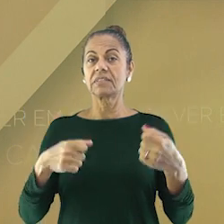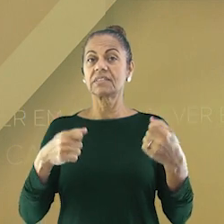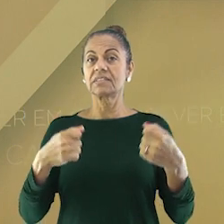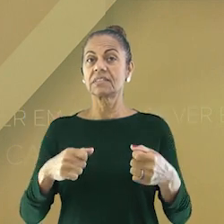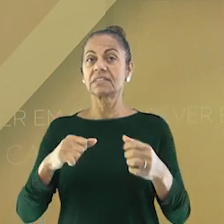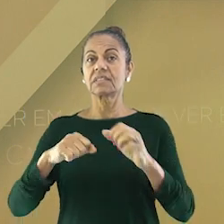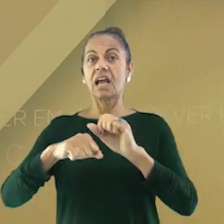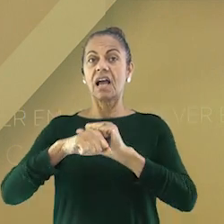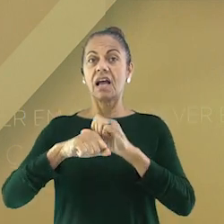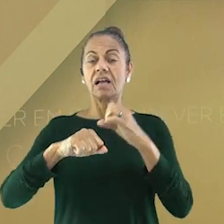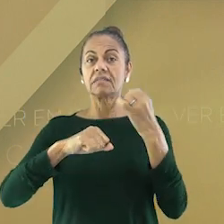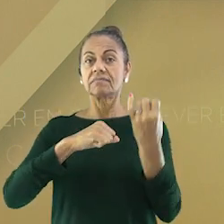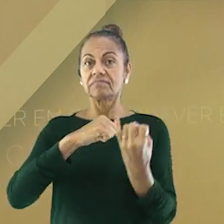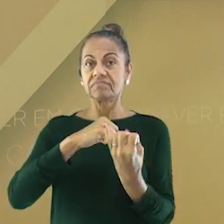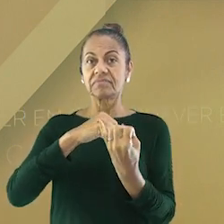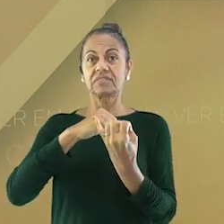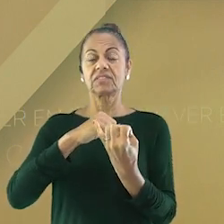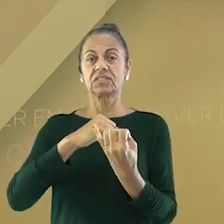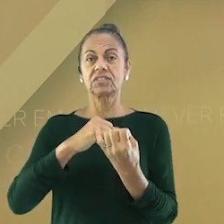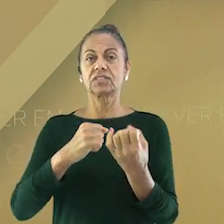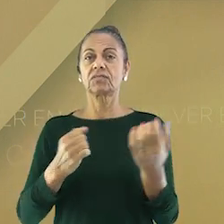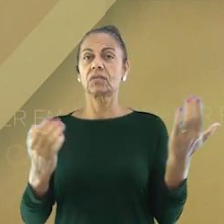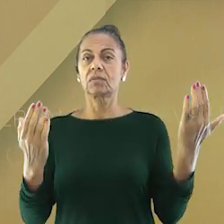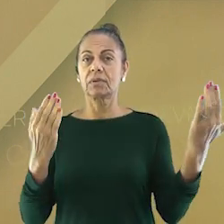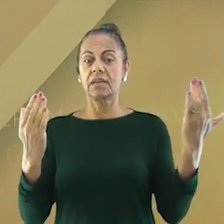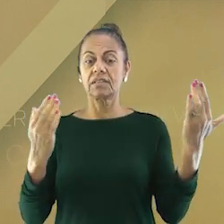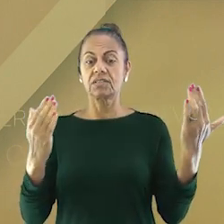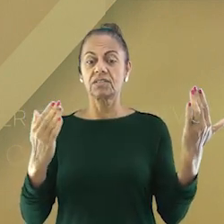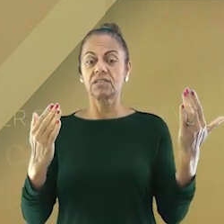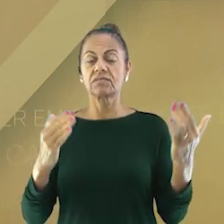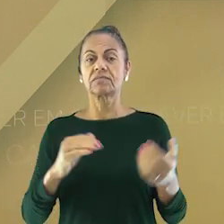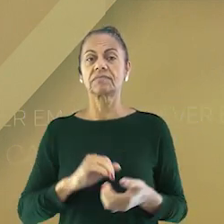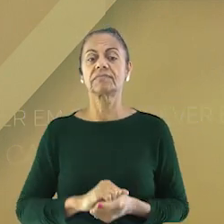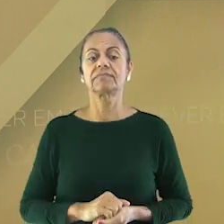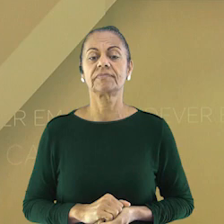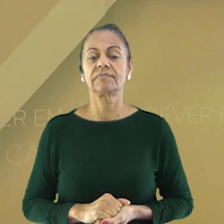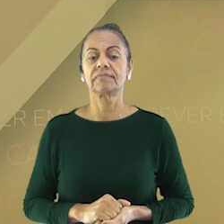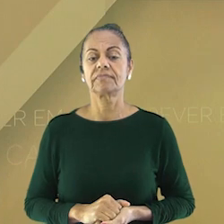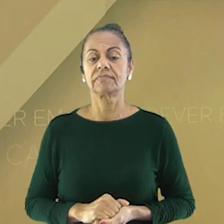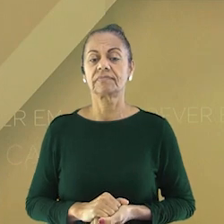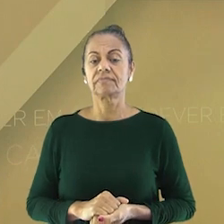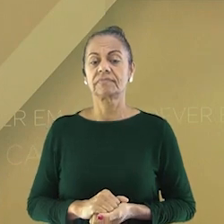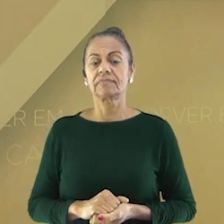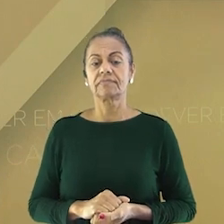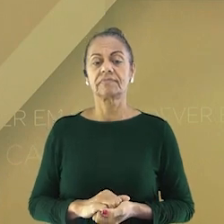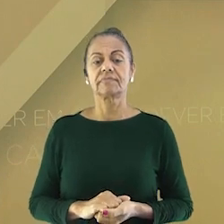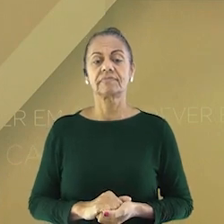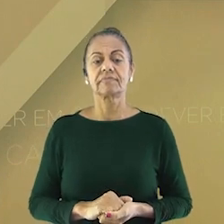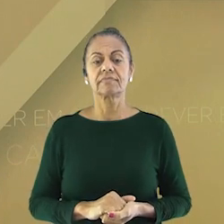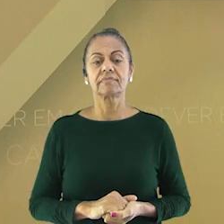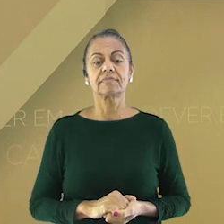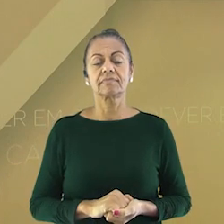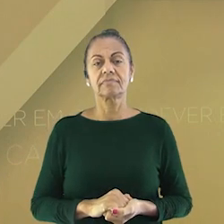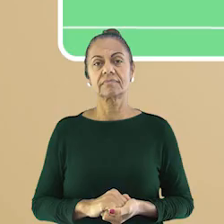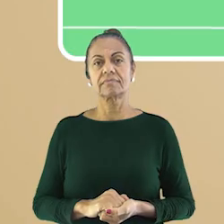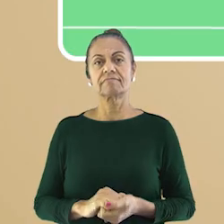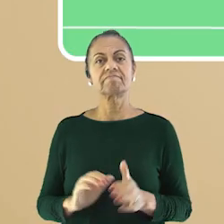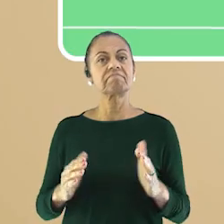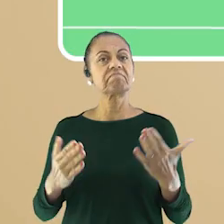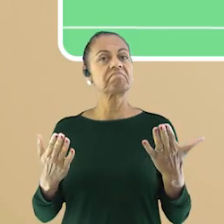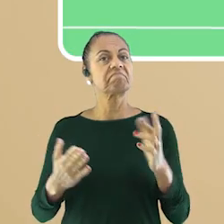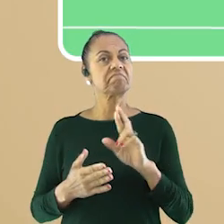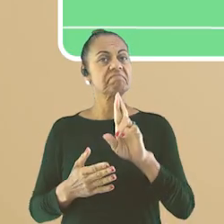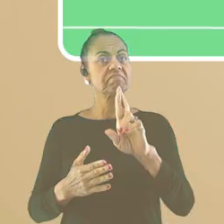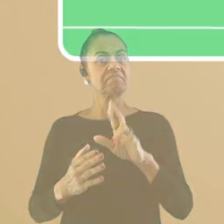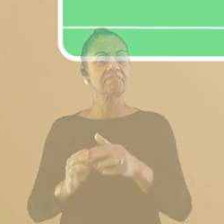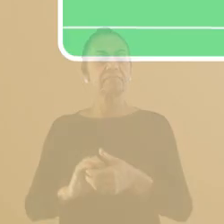com er no final, er, seguido de than. What is the answer? Qual a resposta?